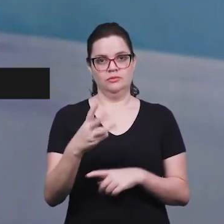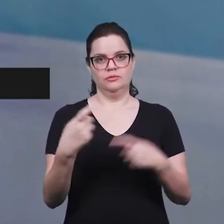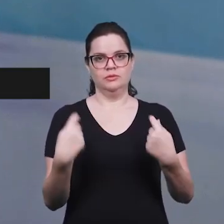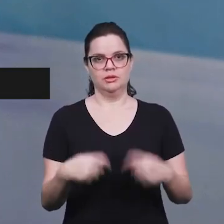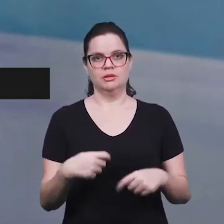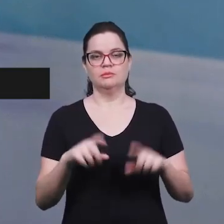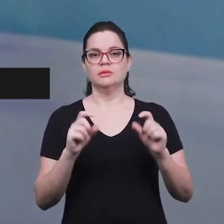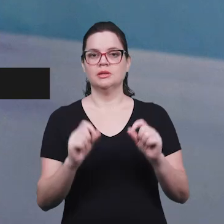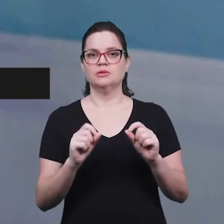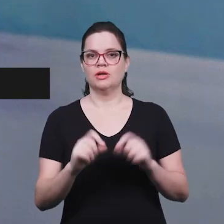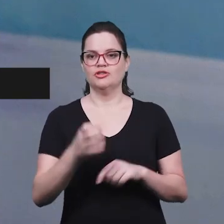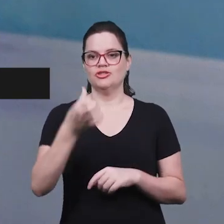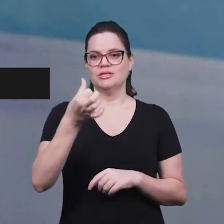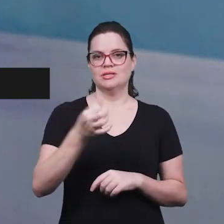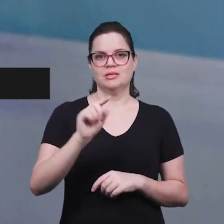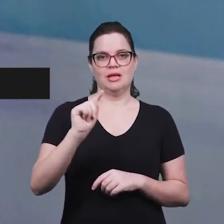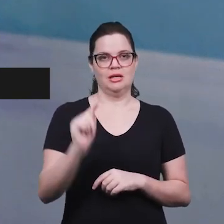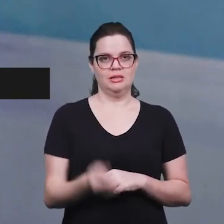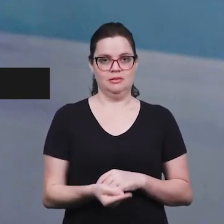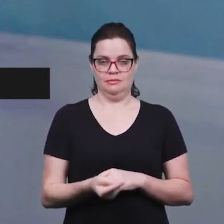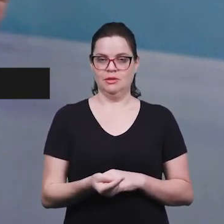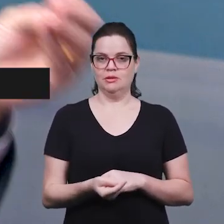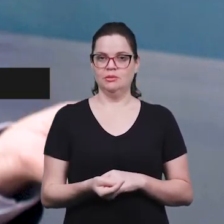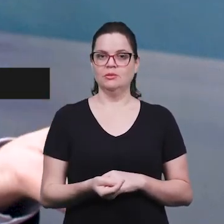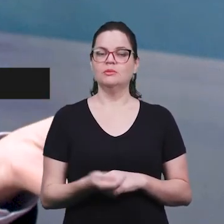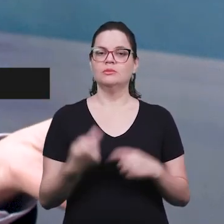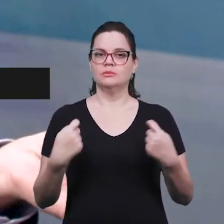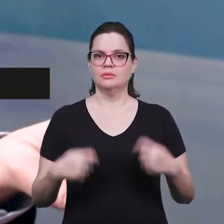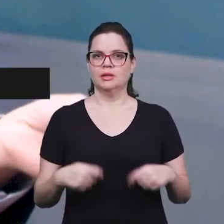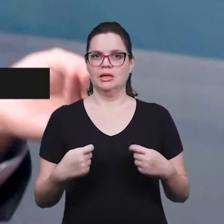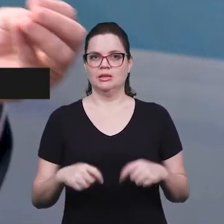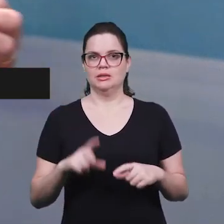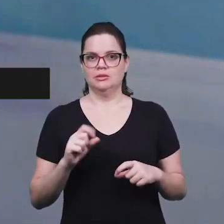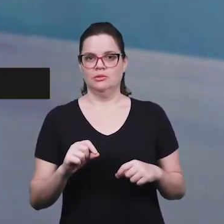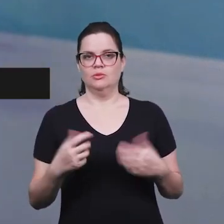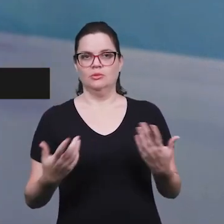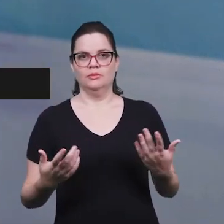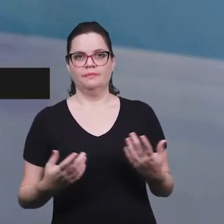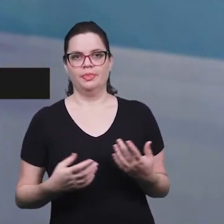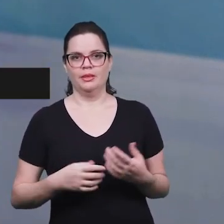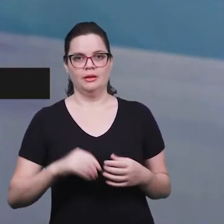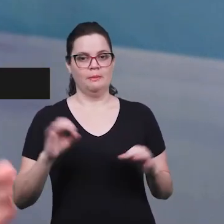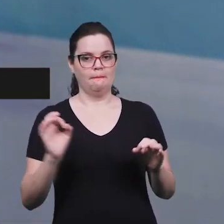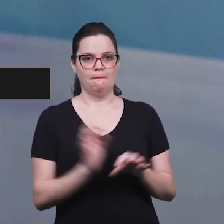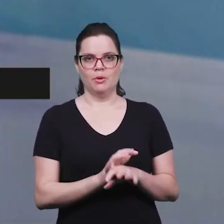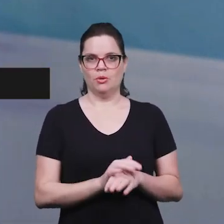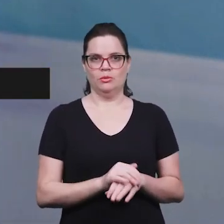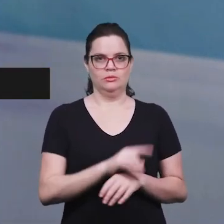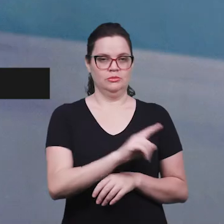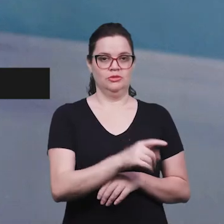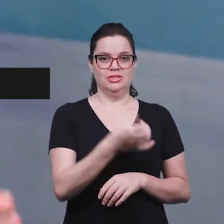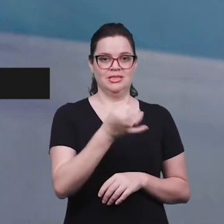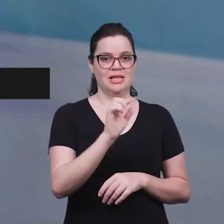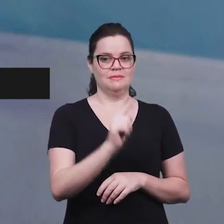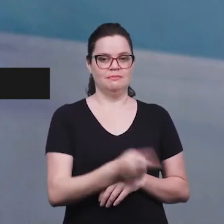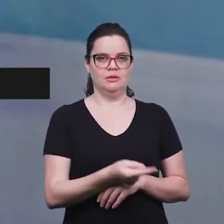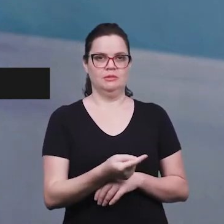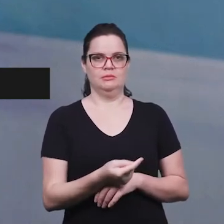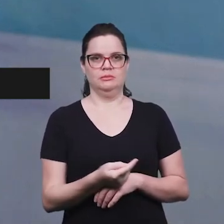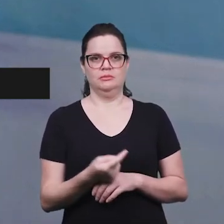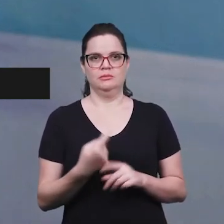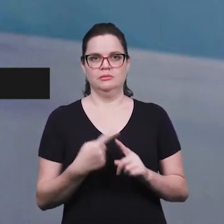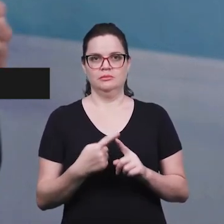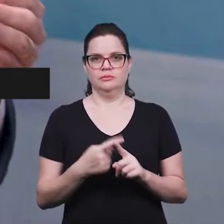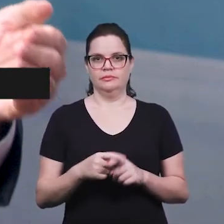produto de alta liquidez, isto é, aquele que quando você precisa, ele está disponível imediatamente e não está bloqueado. Então,